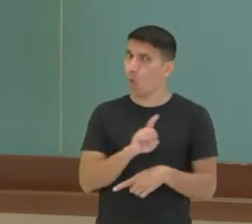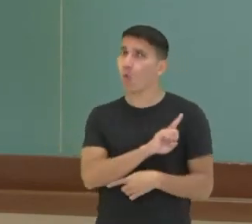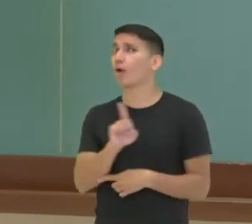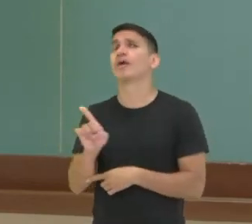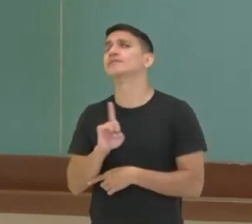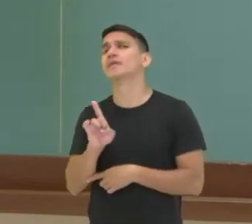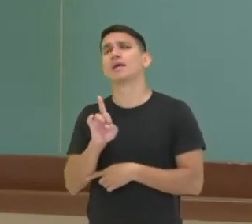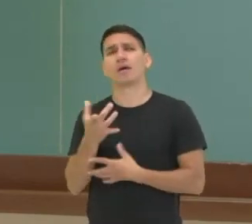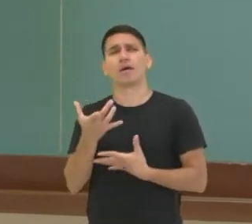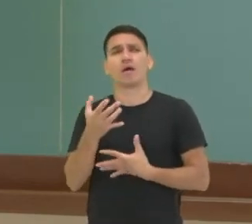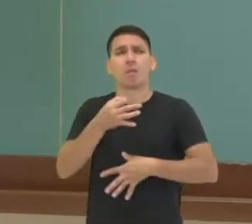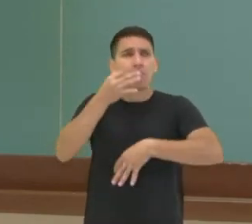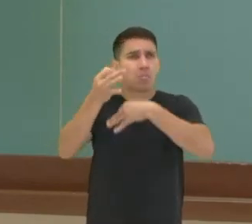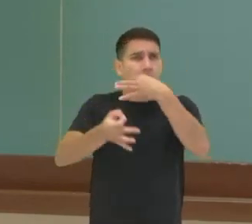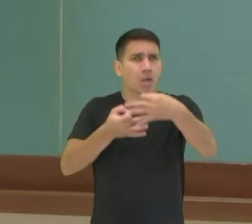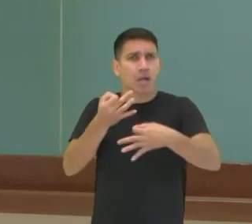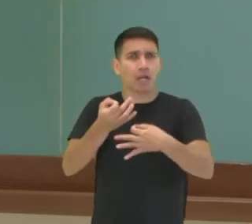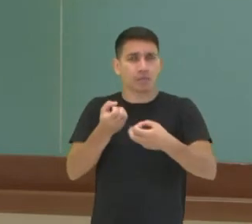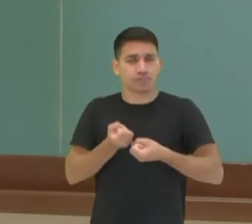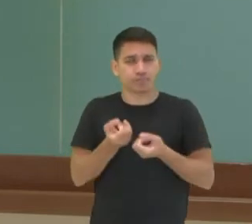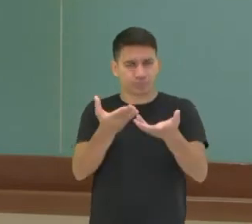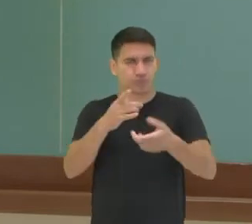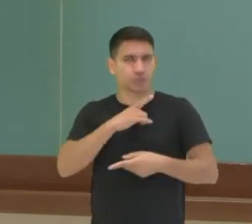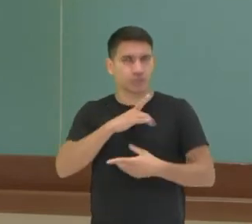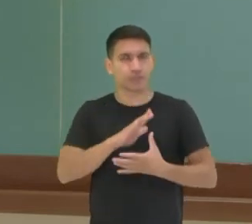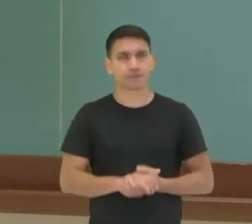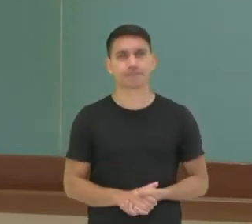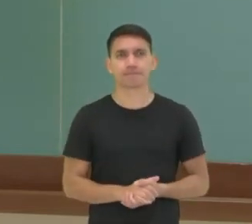opinião aqui, tá, nesse texto. Vamos lá?